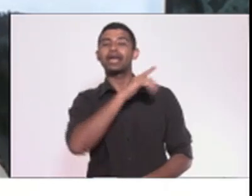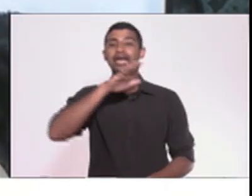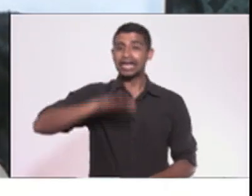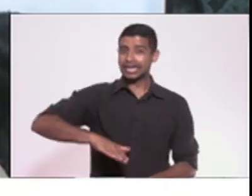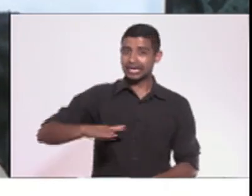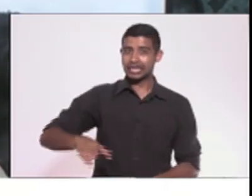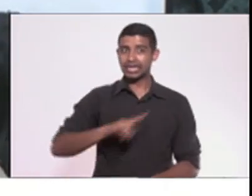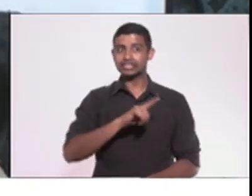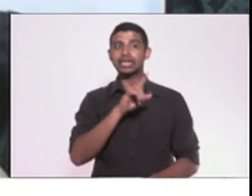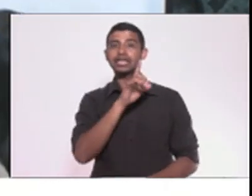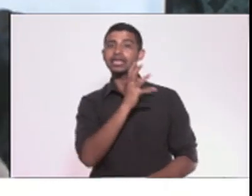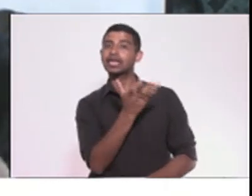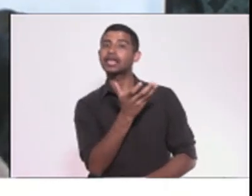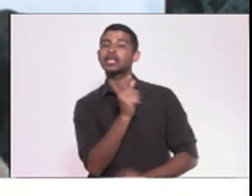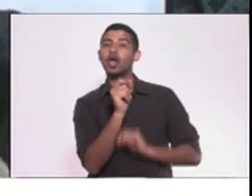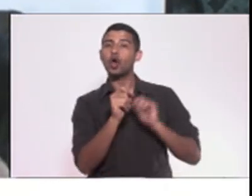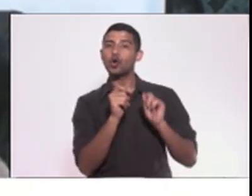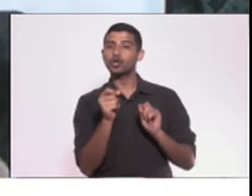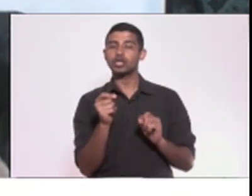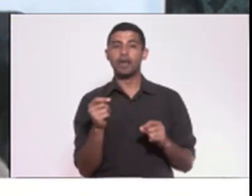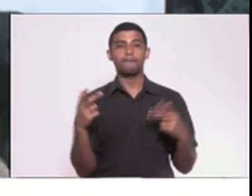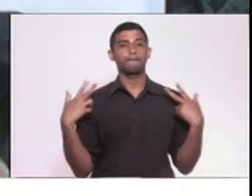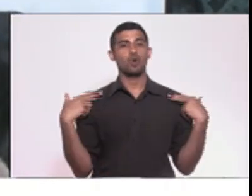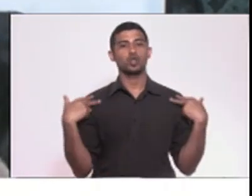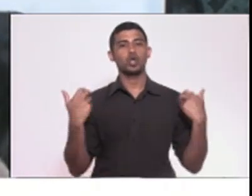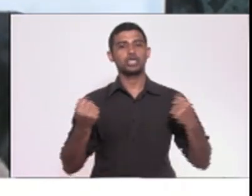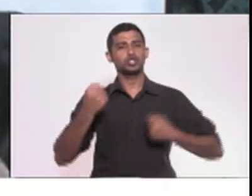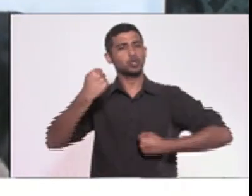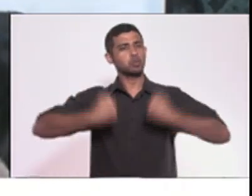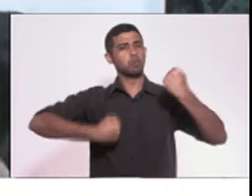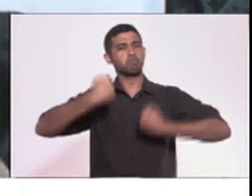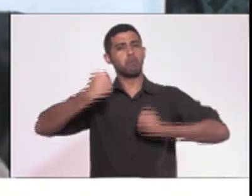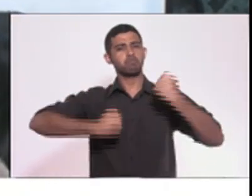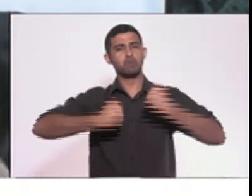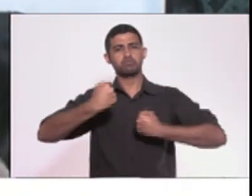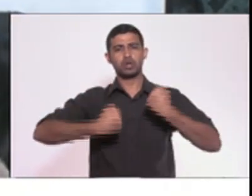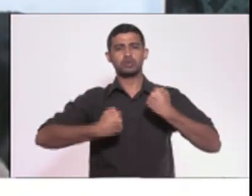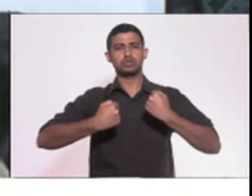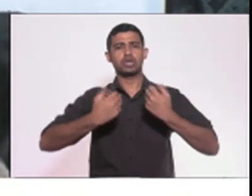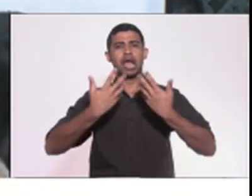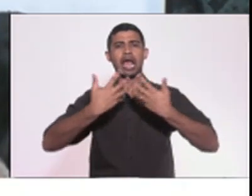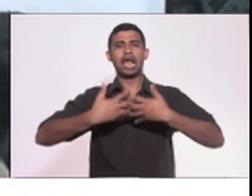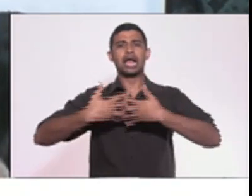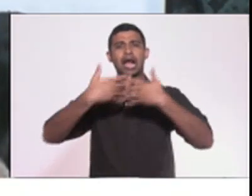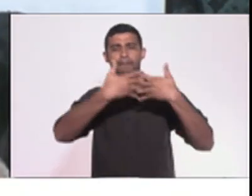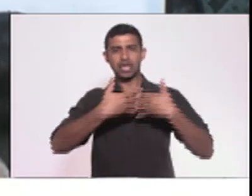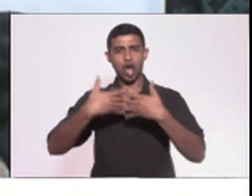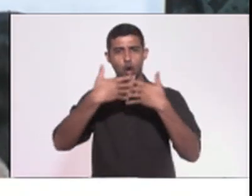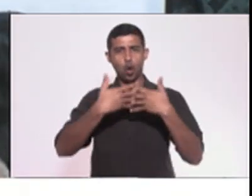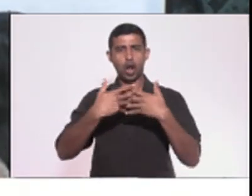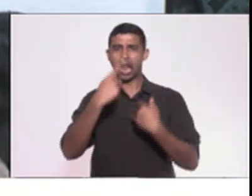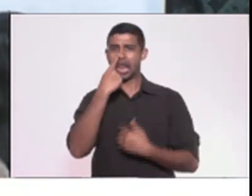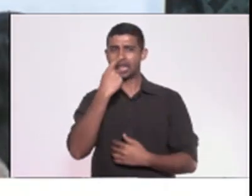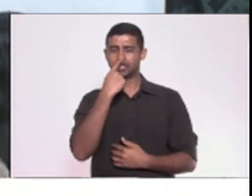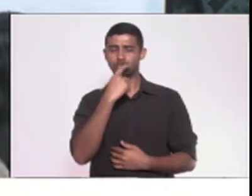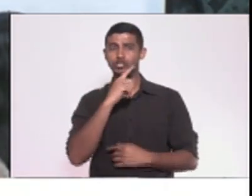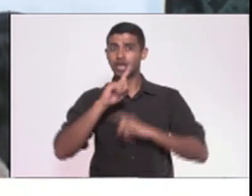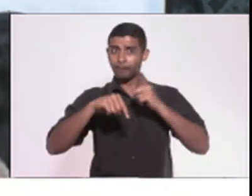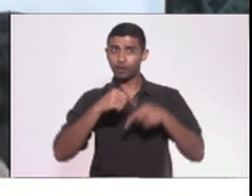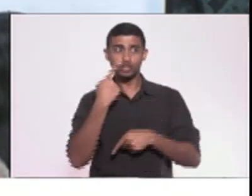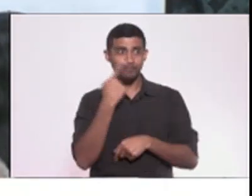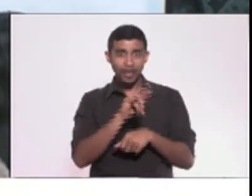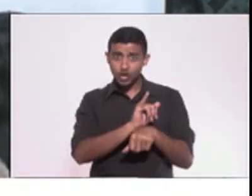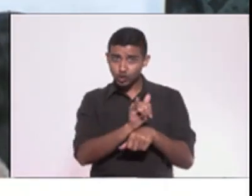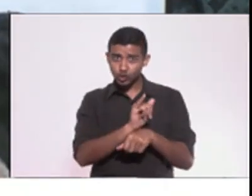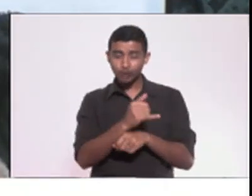ser motorista de caminhão de lixo. É interessante vocês conhecerem no YouTube o sonho dele, e